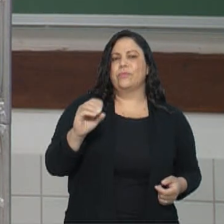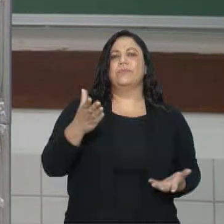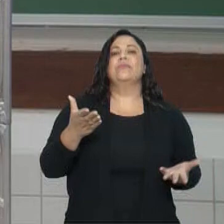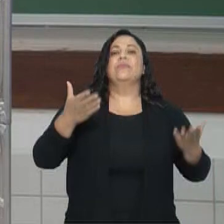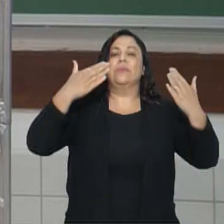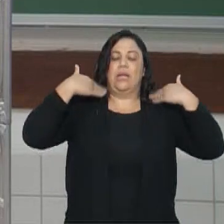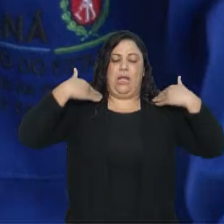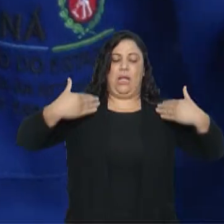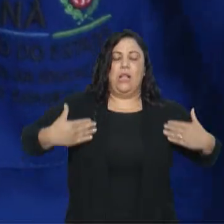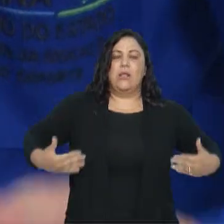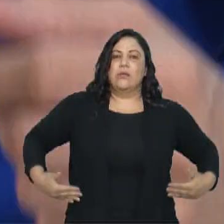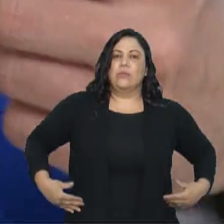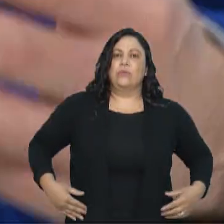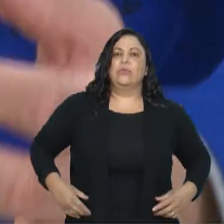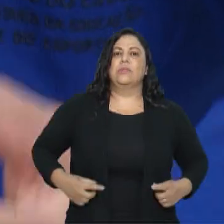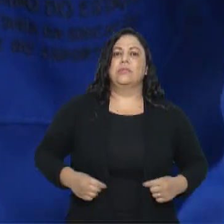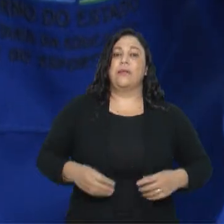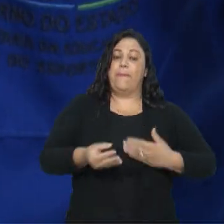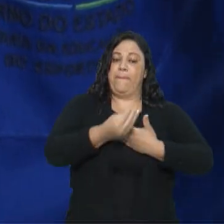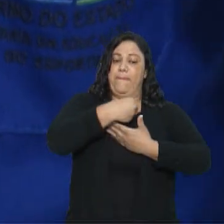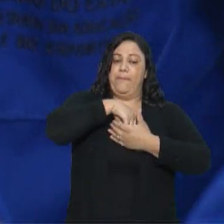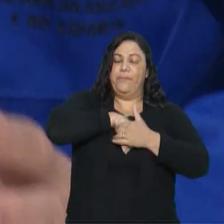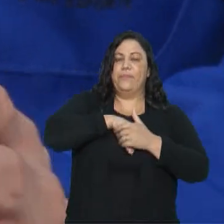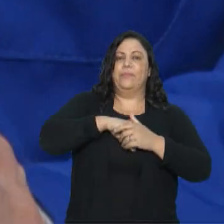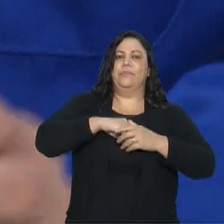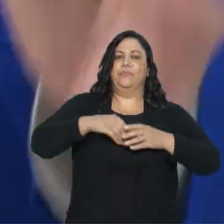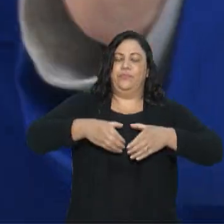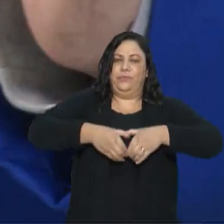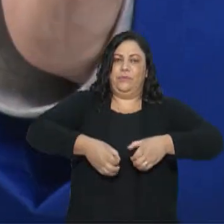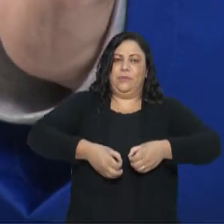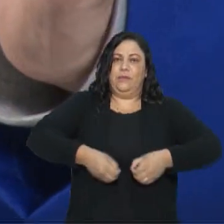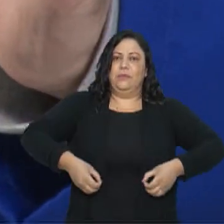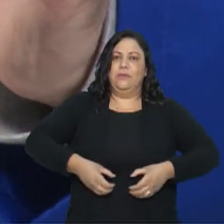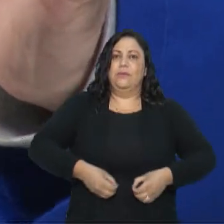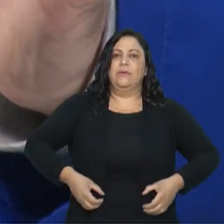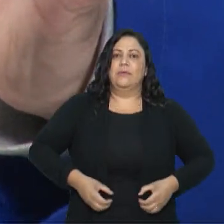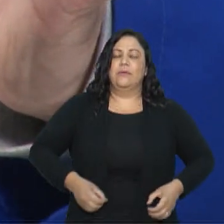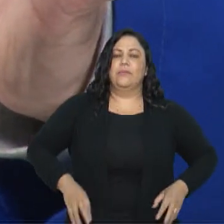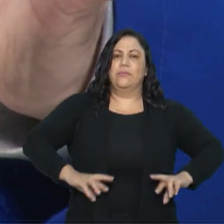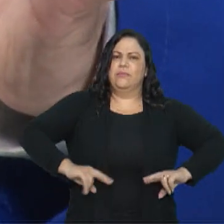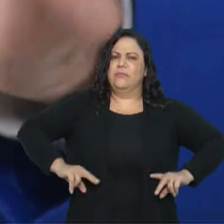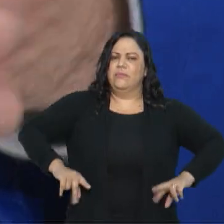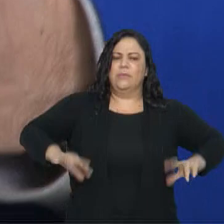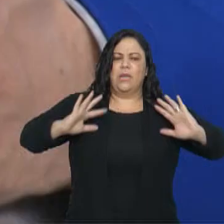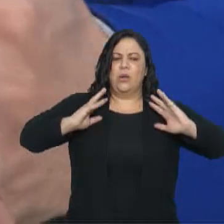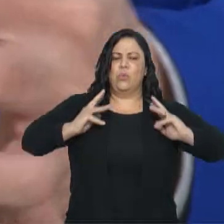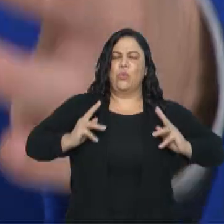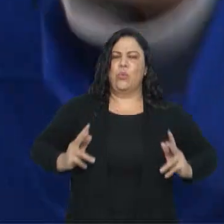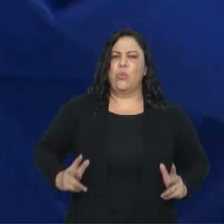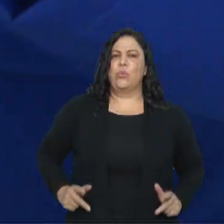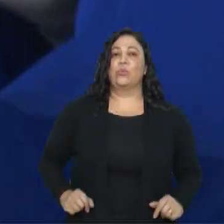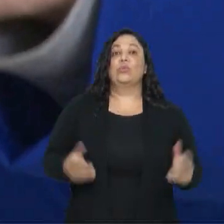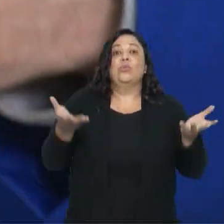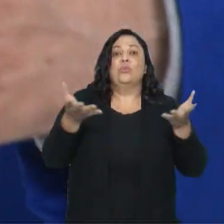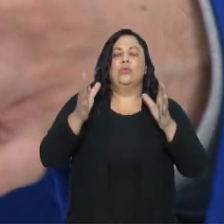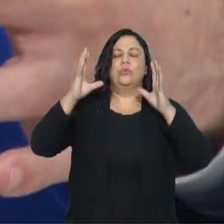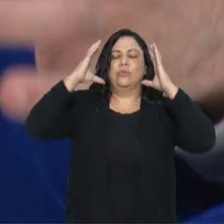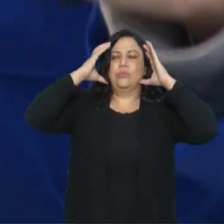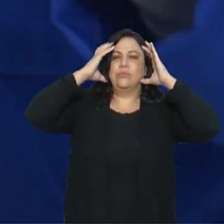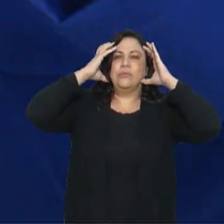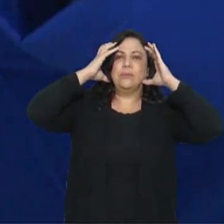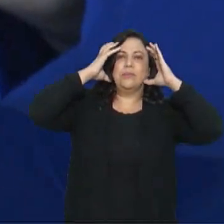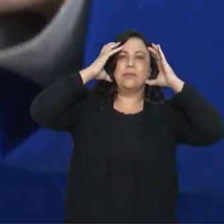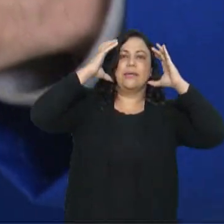Ele mostra o organismo com os seus órgãos. Só que hoje a gente vai dar ênfase ao quê? A cabeça, porque a gente está